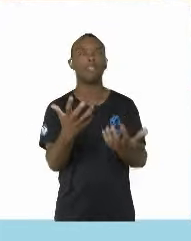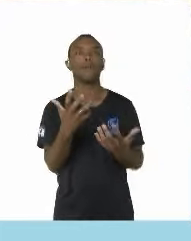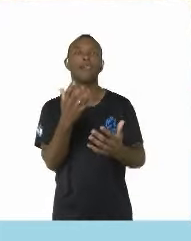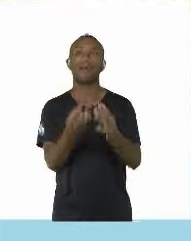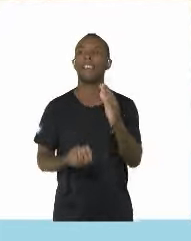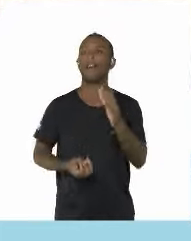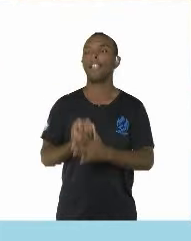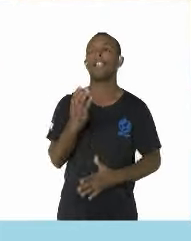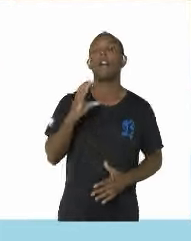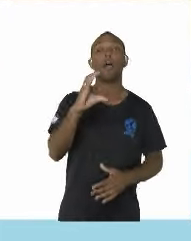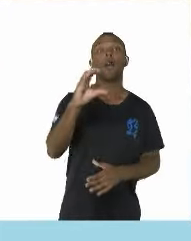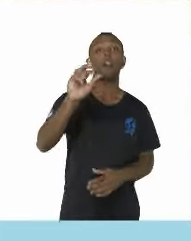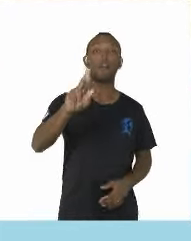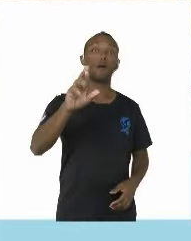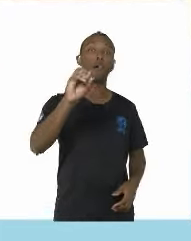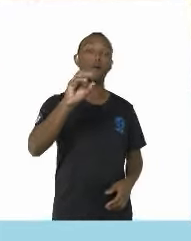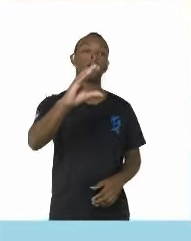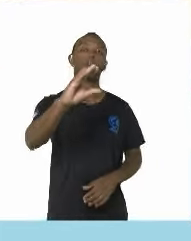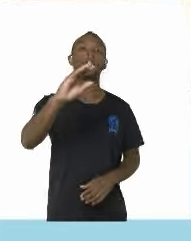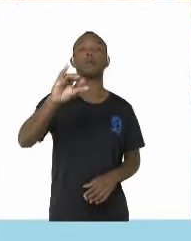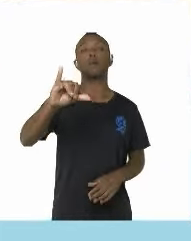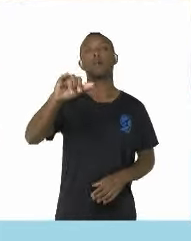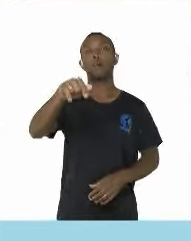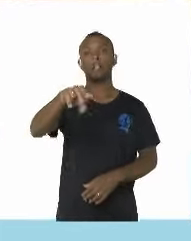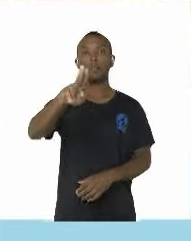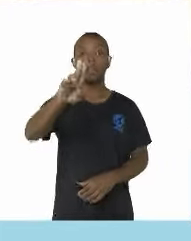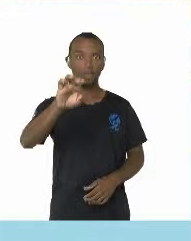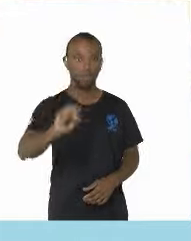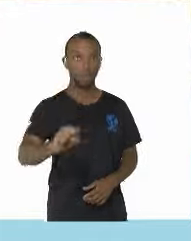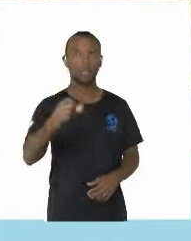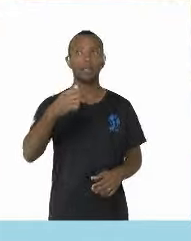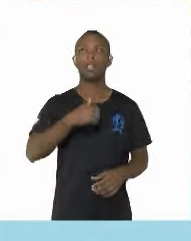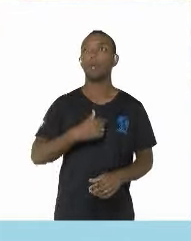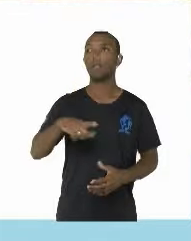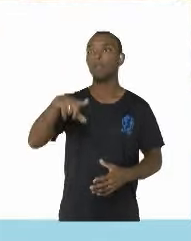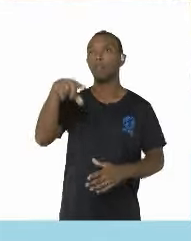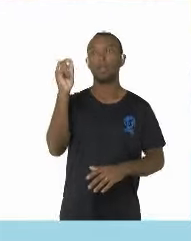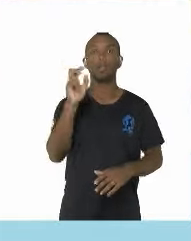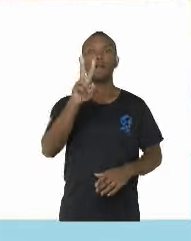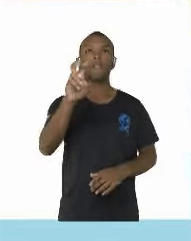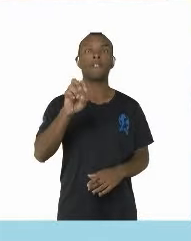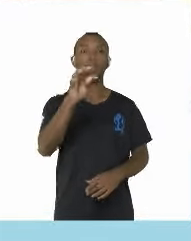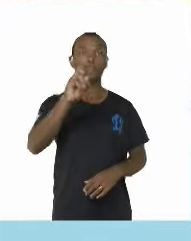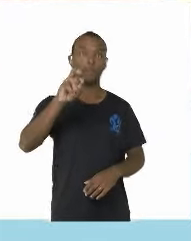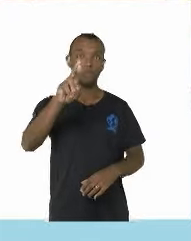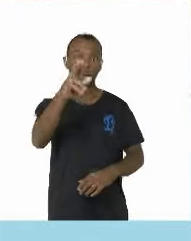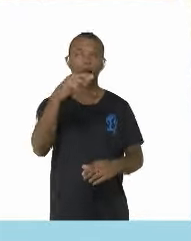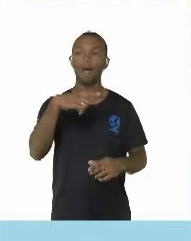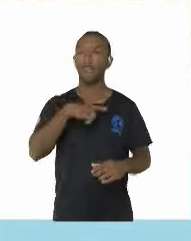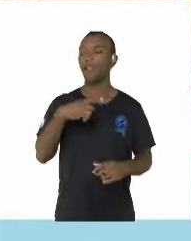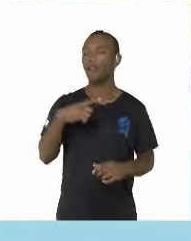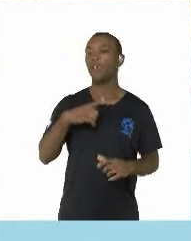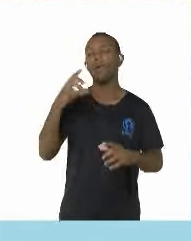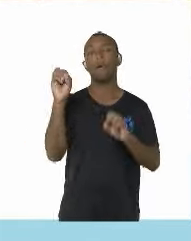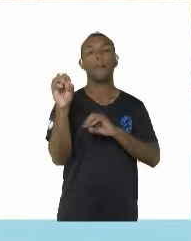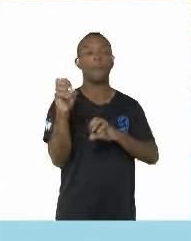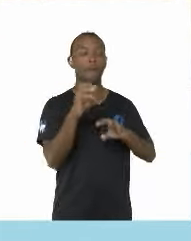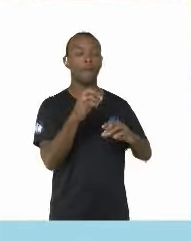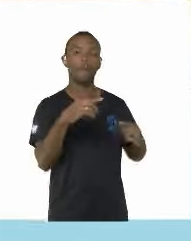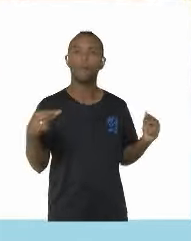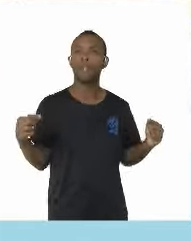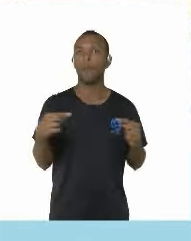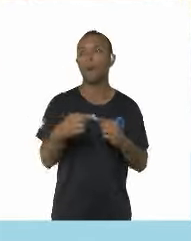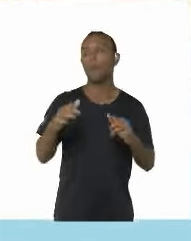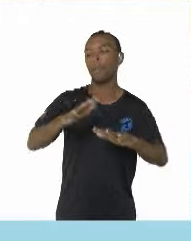os croquis, né? Então eu busquei uma ferramenta, né? Na época eu escolhi o vetor. A gente tinha tido uma aula de vetor aplicada